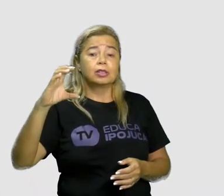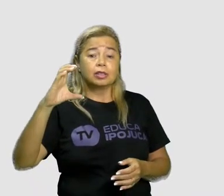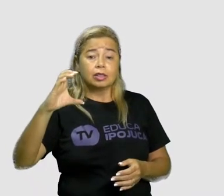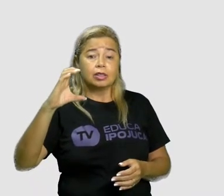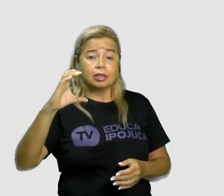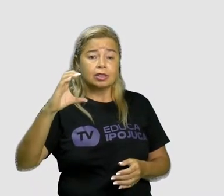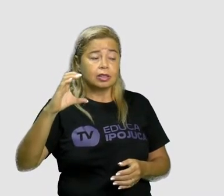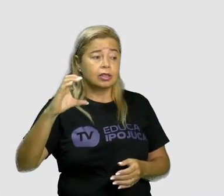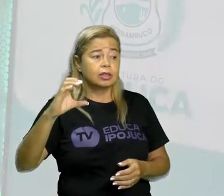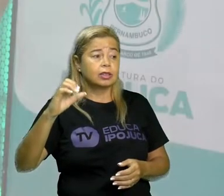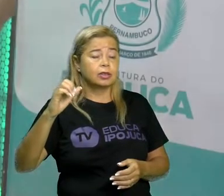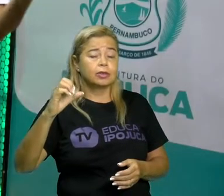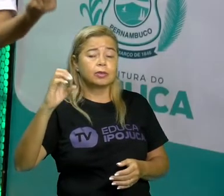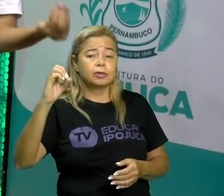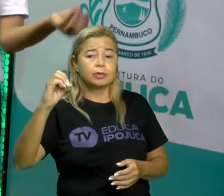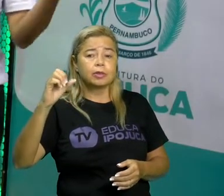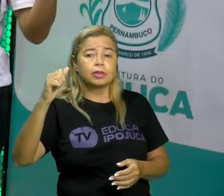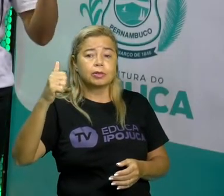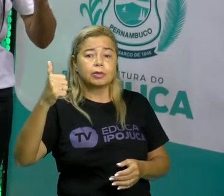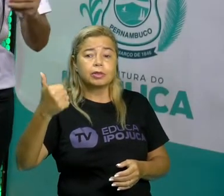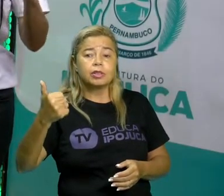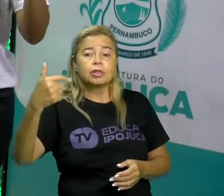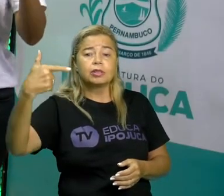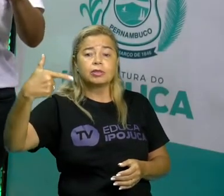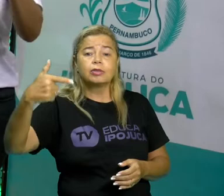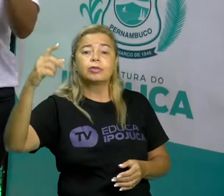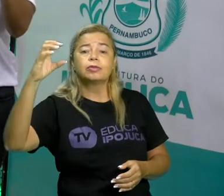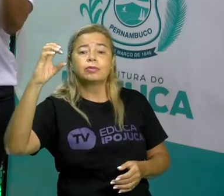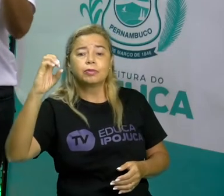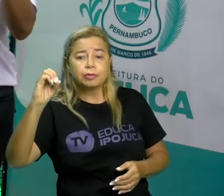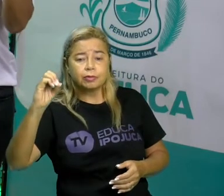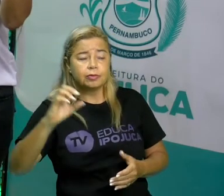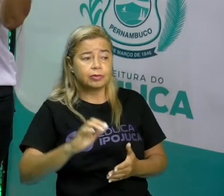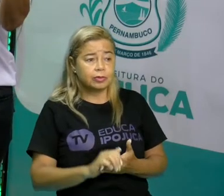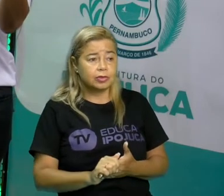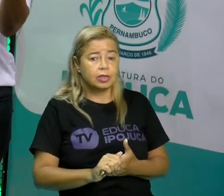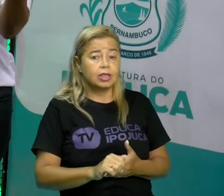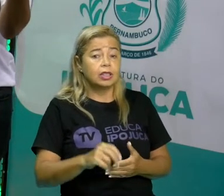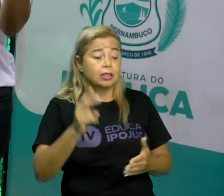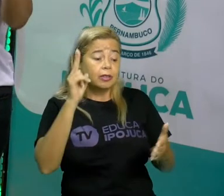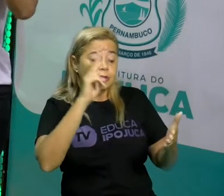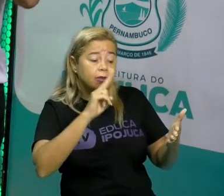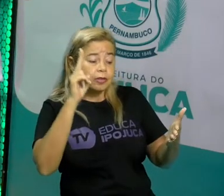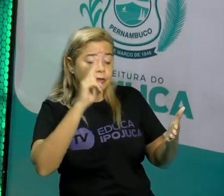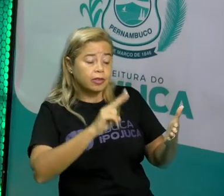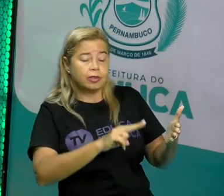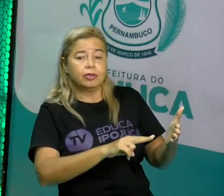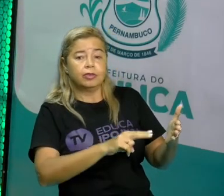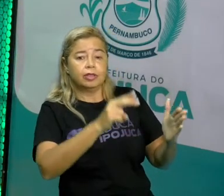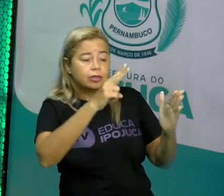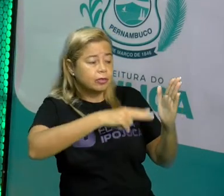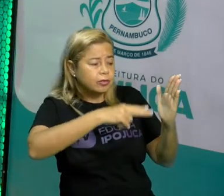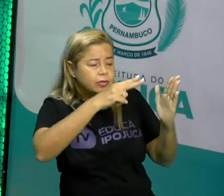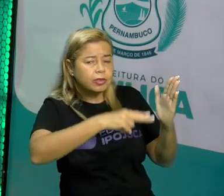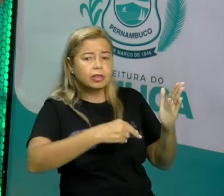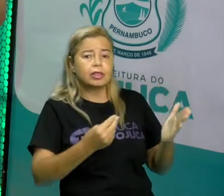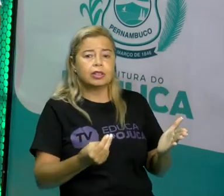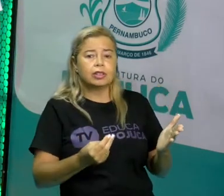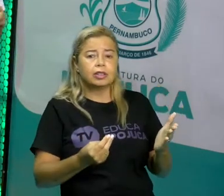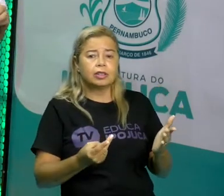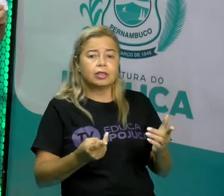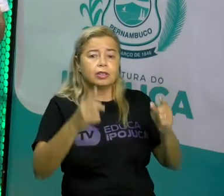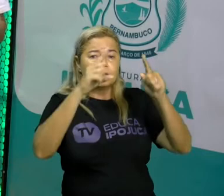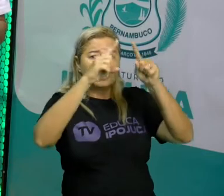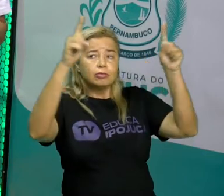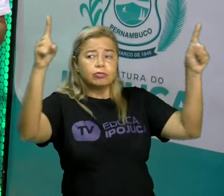50.120. Vai lendo o valor e vai lendo também as dezenas, as centenas e o quadro onde